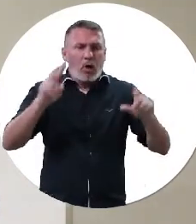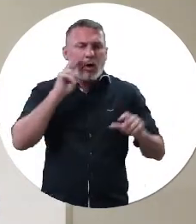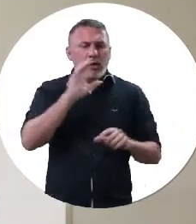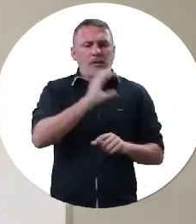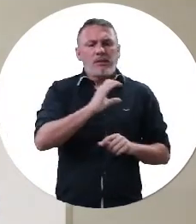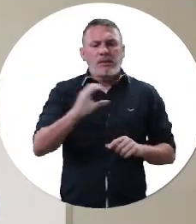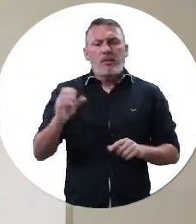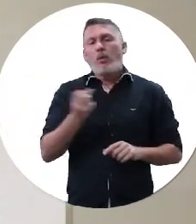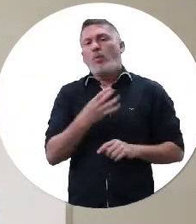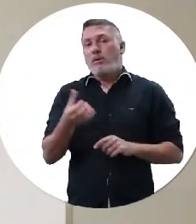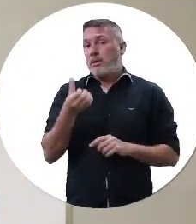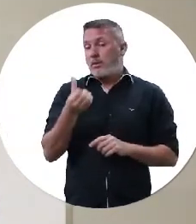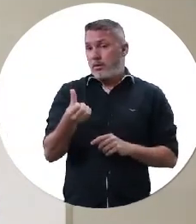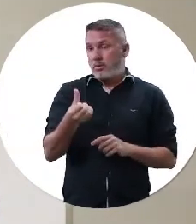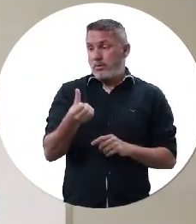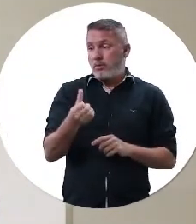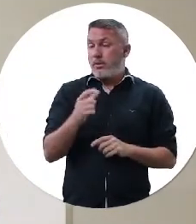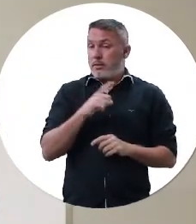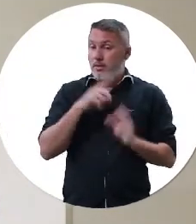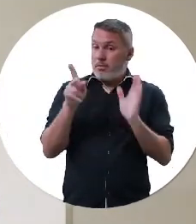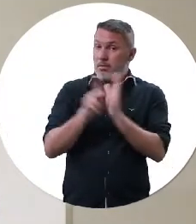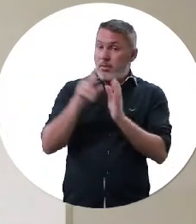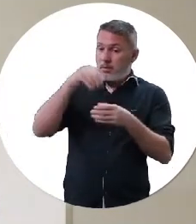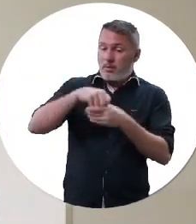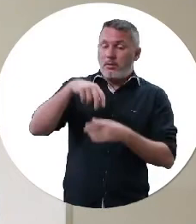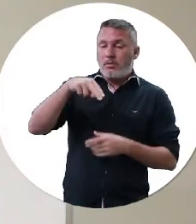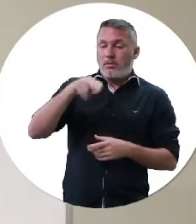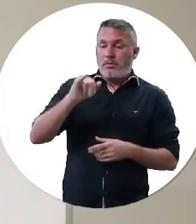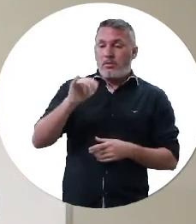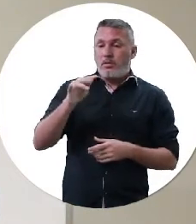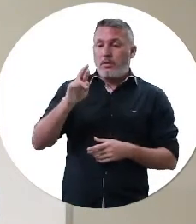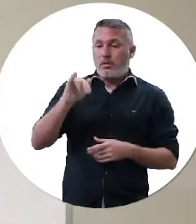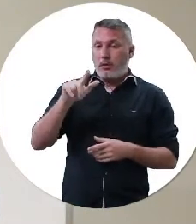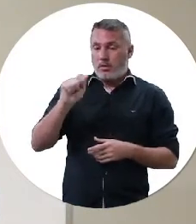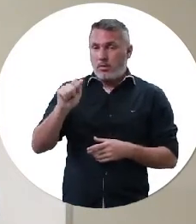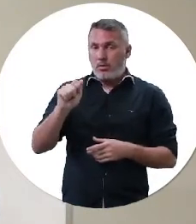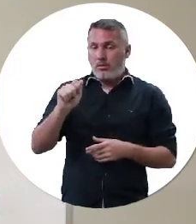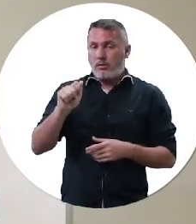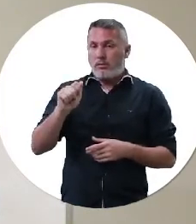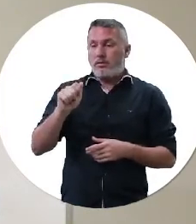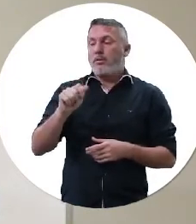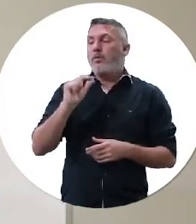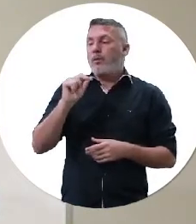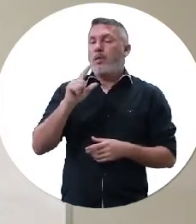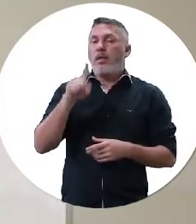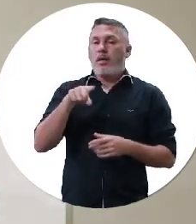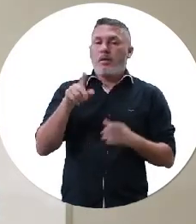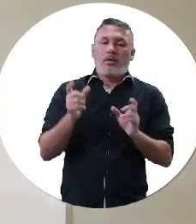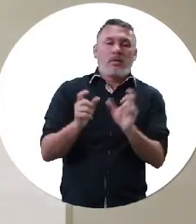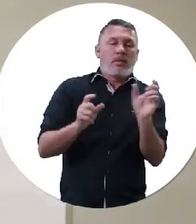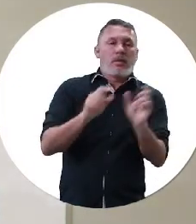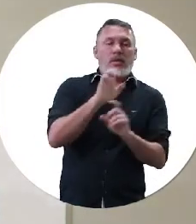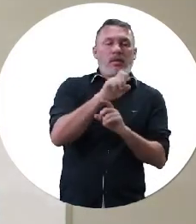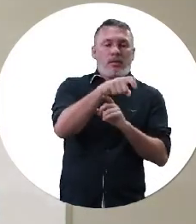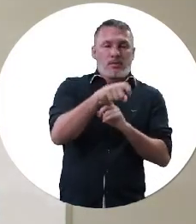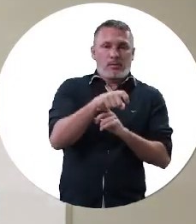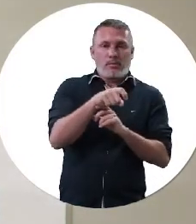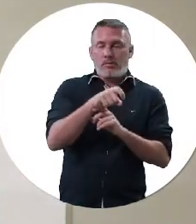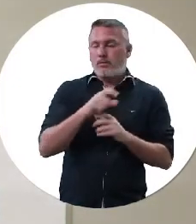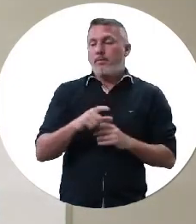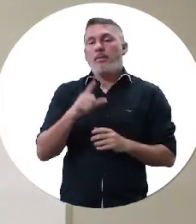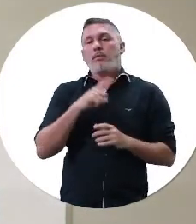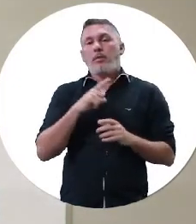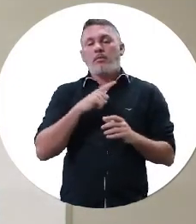carbonos, contando com o carbono da nitrila. Prefixo de 6 carbonos, Ex, somente